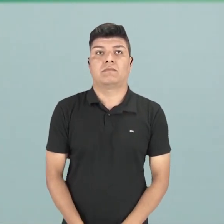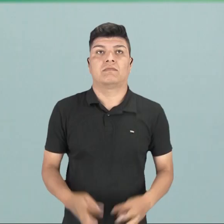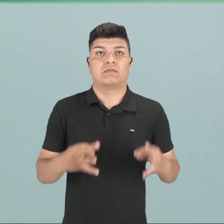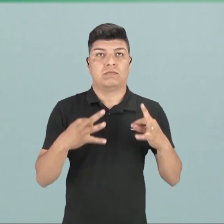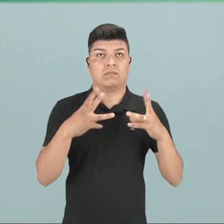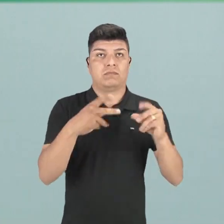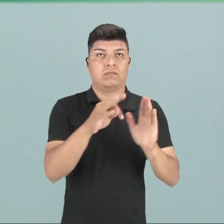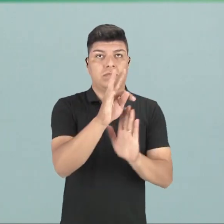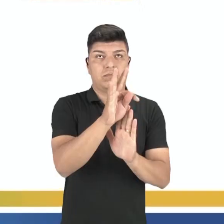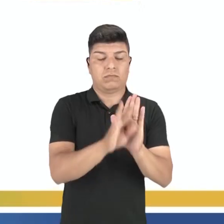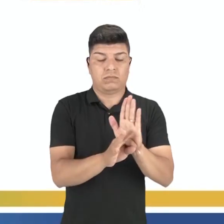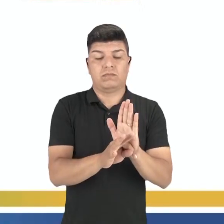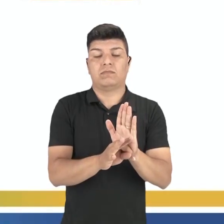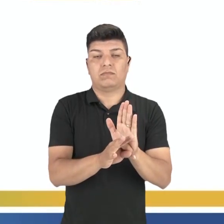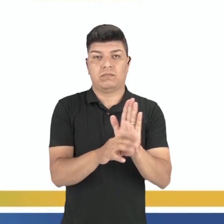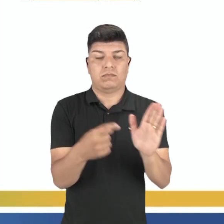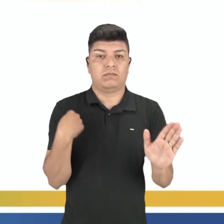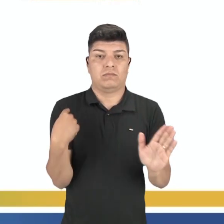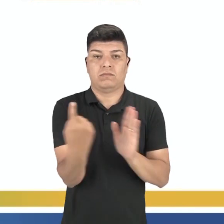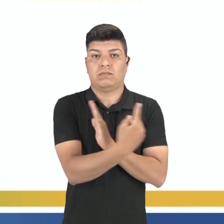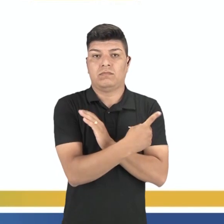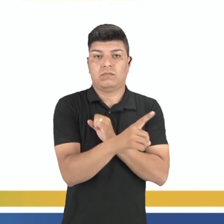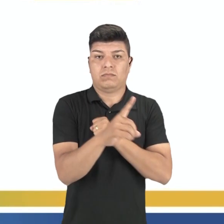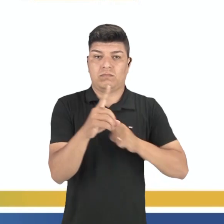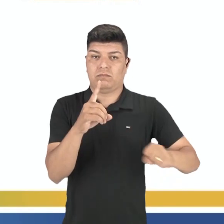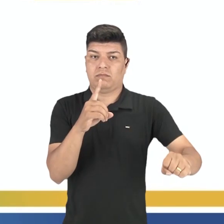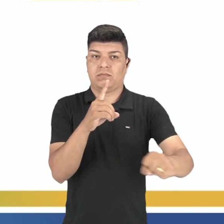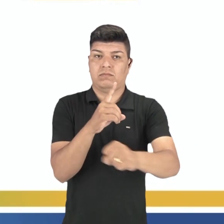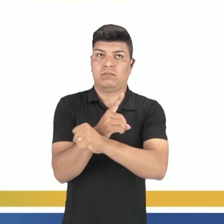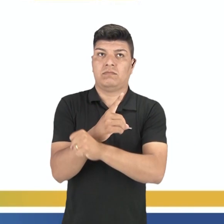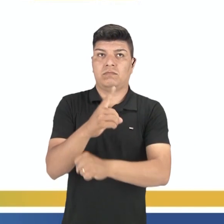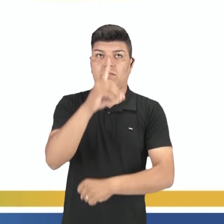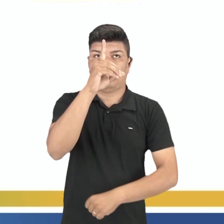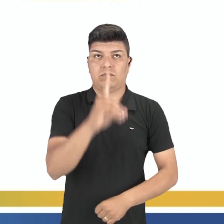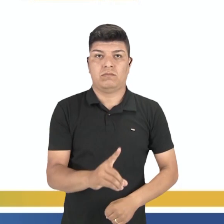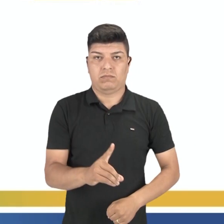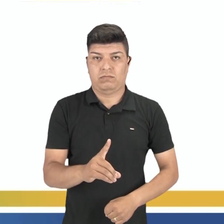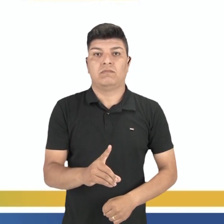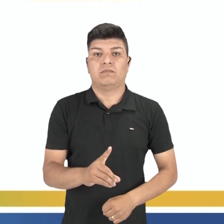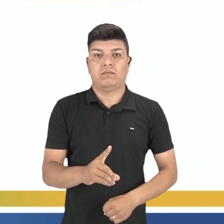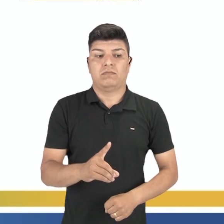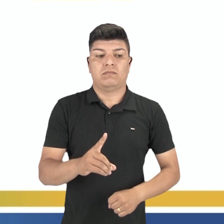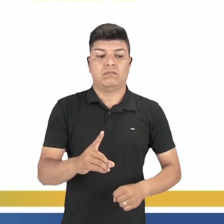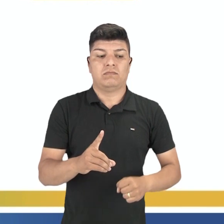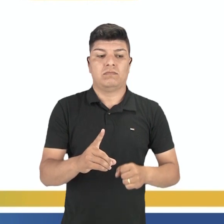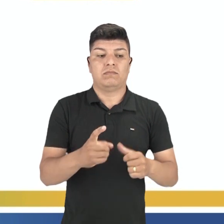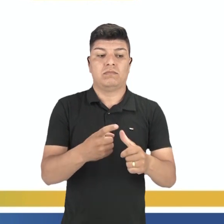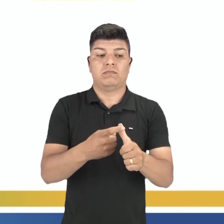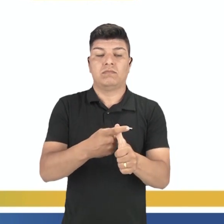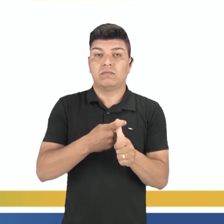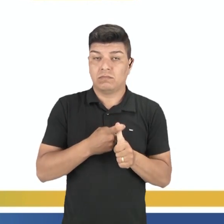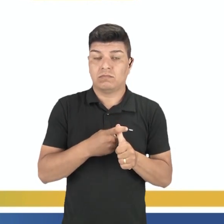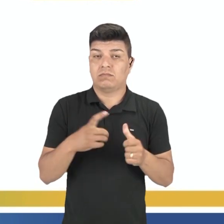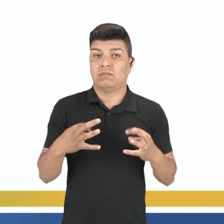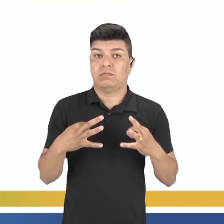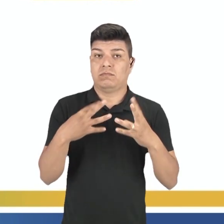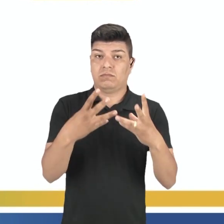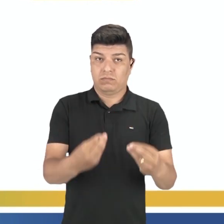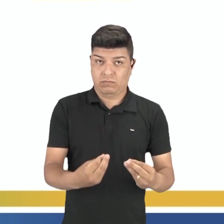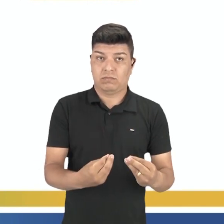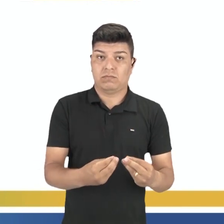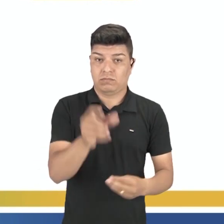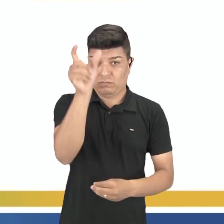Todos os textos têm circulação em nossa sociedade que demandam os direitos e deveres de todos os indivíduos.